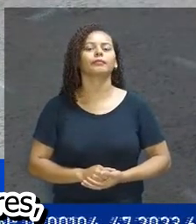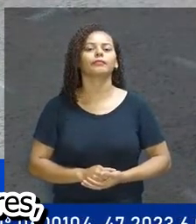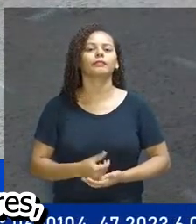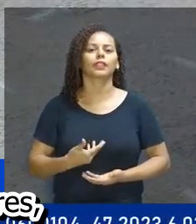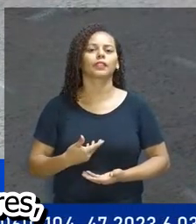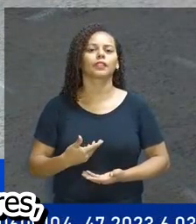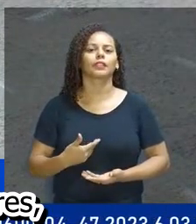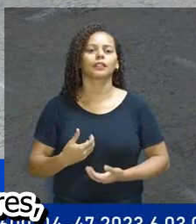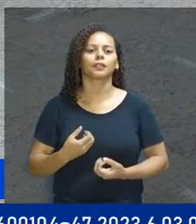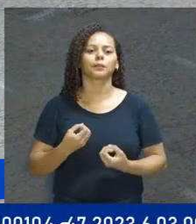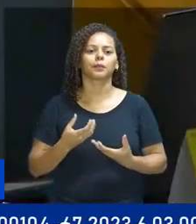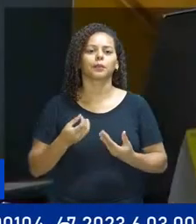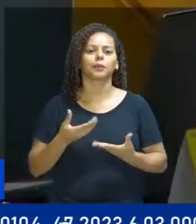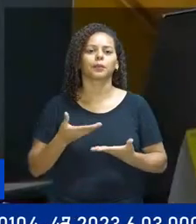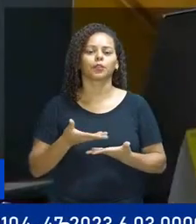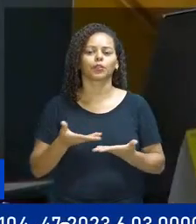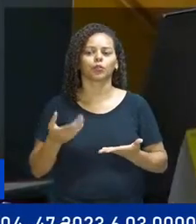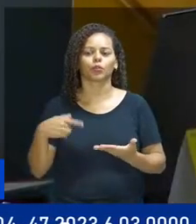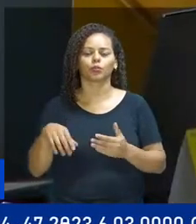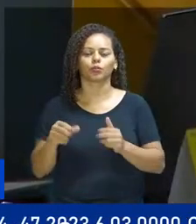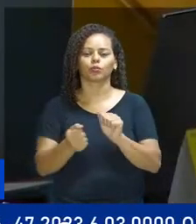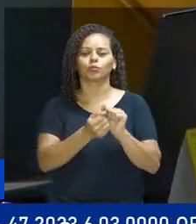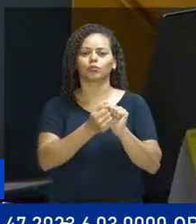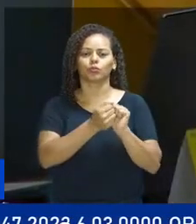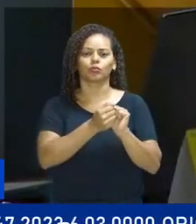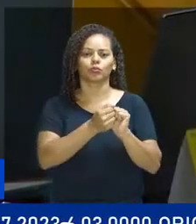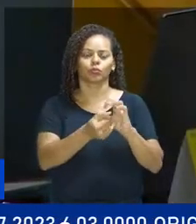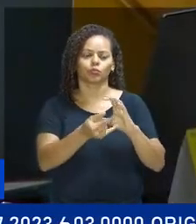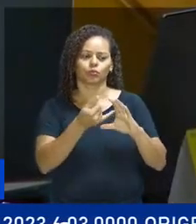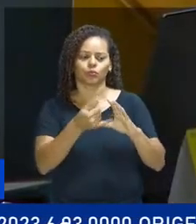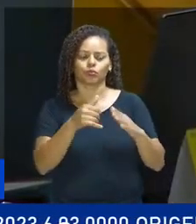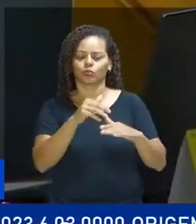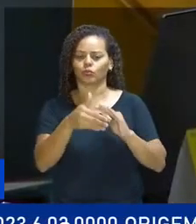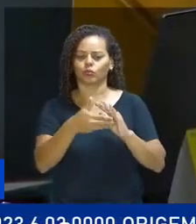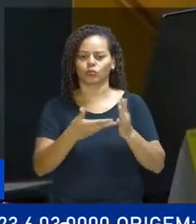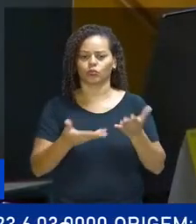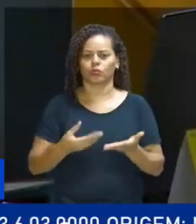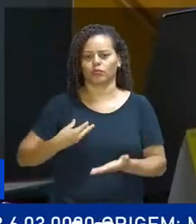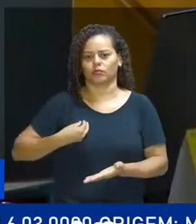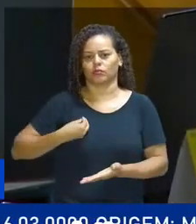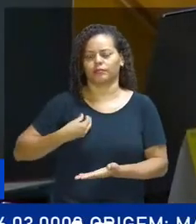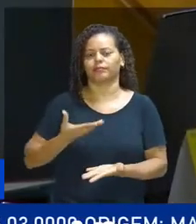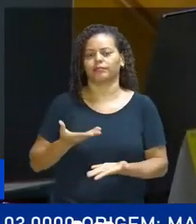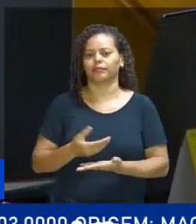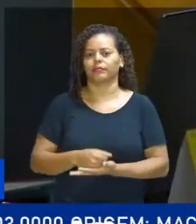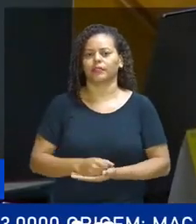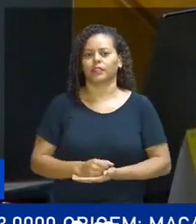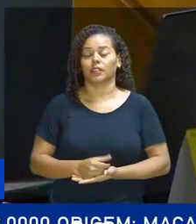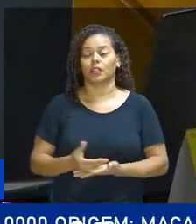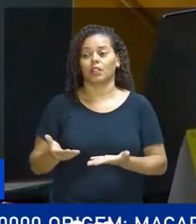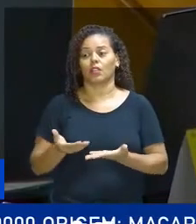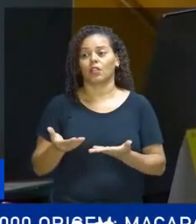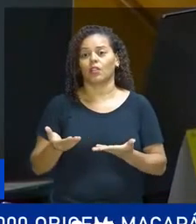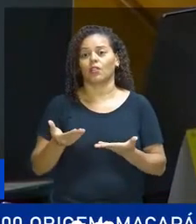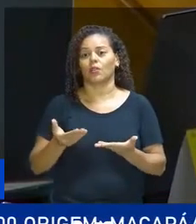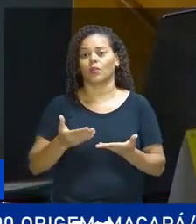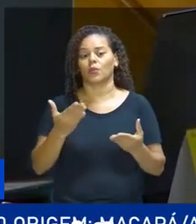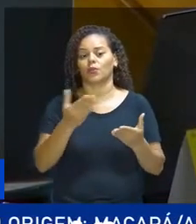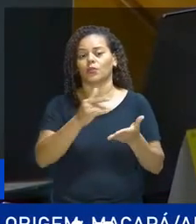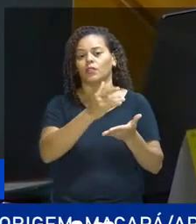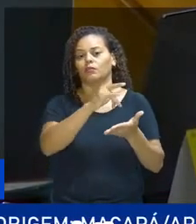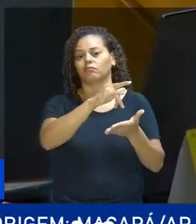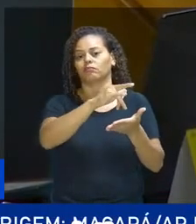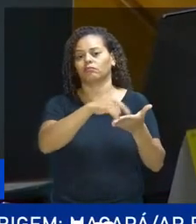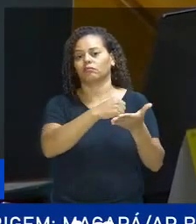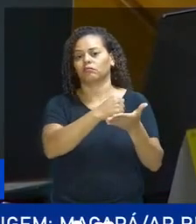regional eleitoral, a todos que nos acompanham pela rede do YouTube. Fui dos autos de prestação de contas anual do